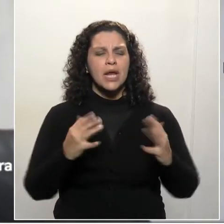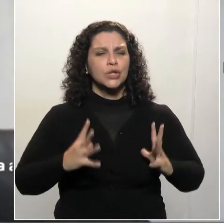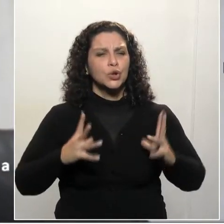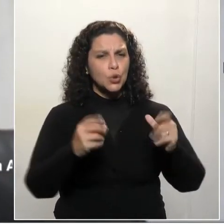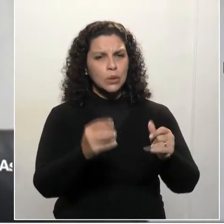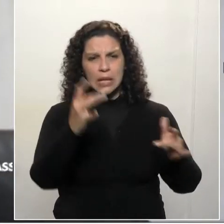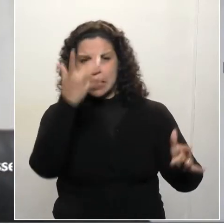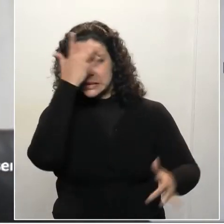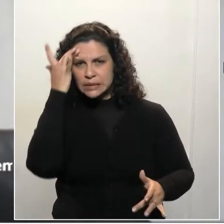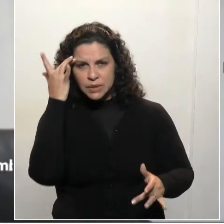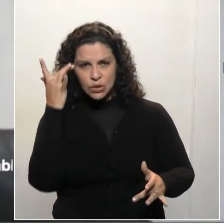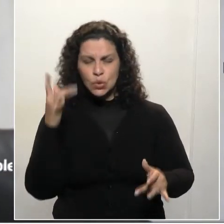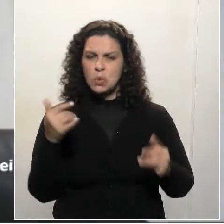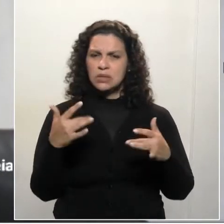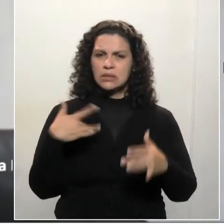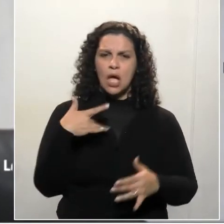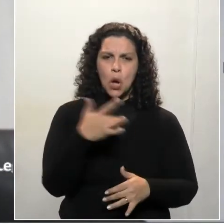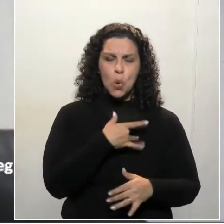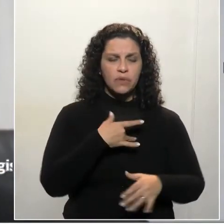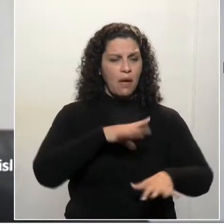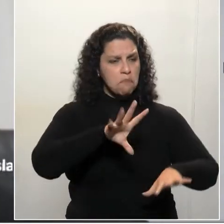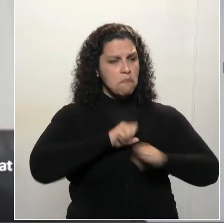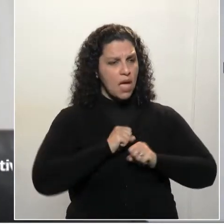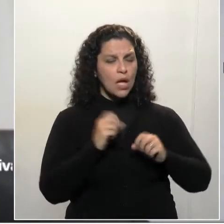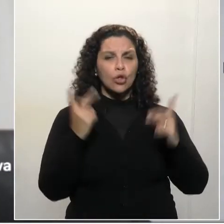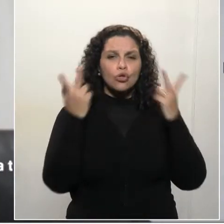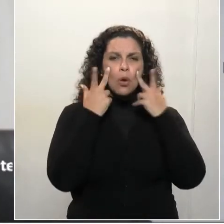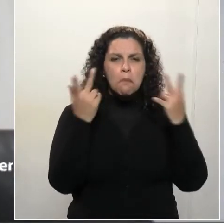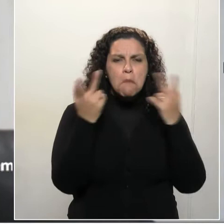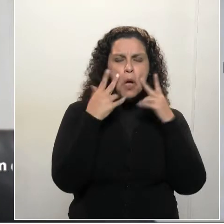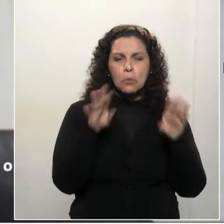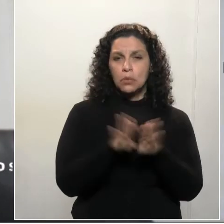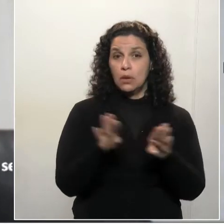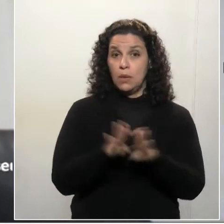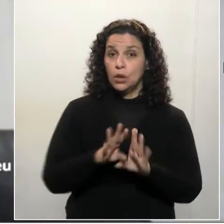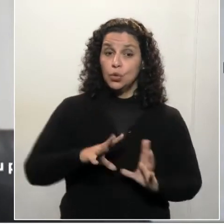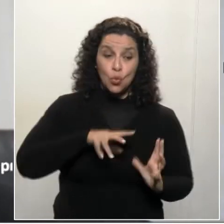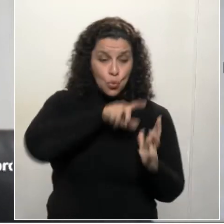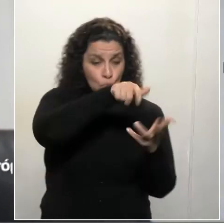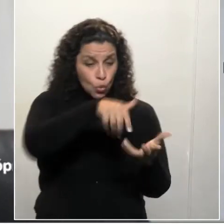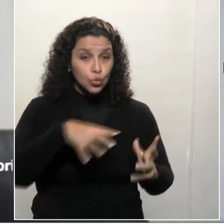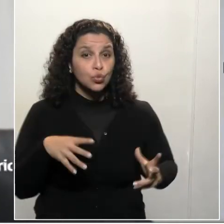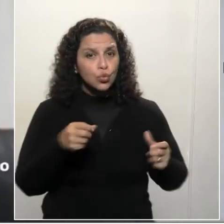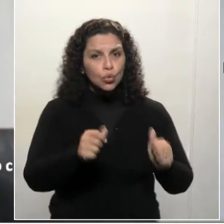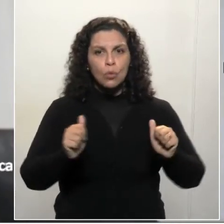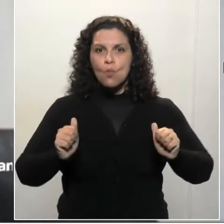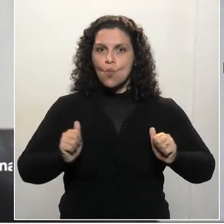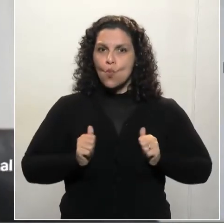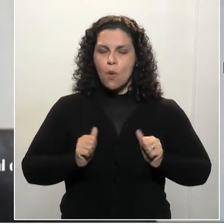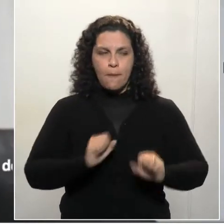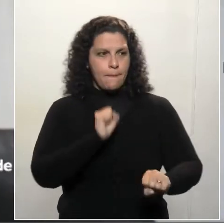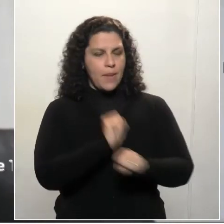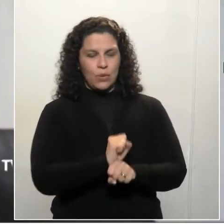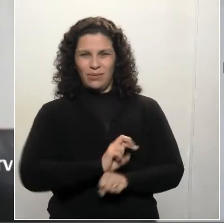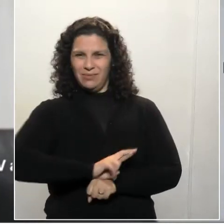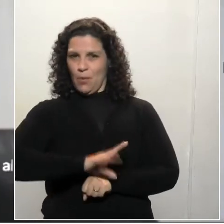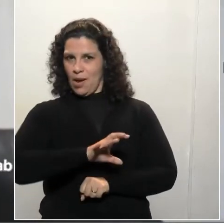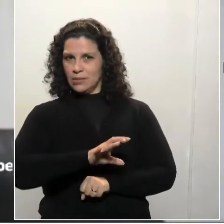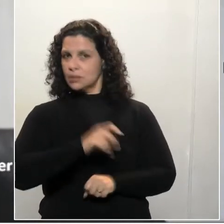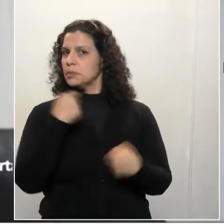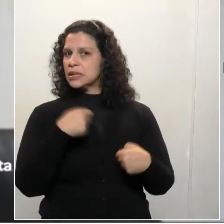ele ainda não tirou isso da cabeça, o resto do mundo, todo mundo já recuou quem tinha esta